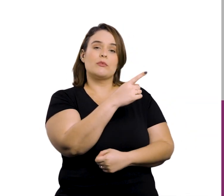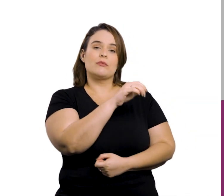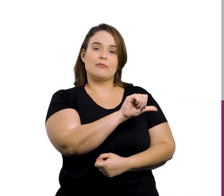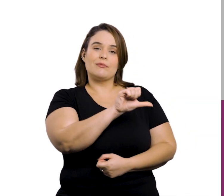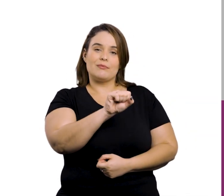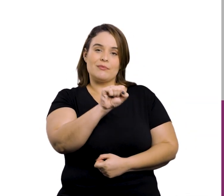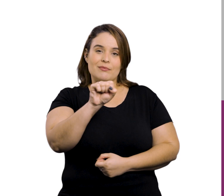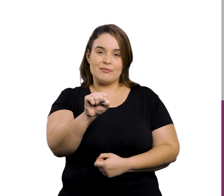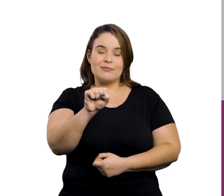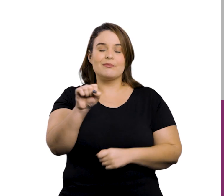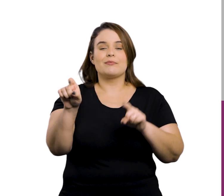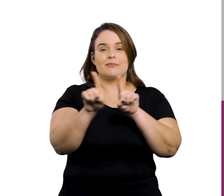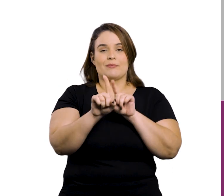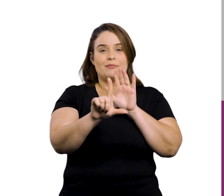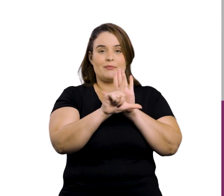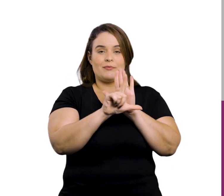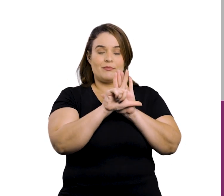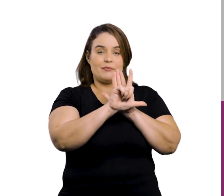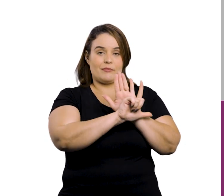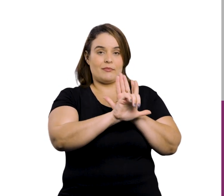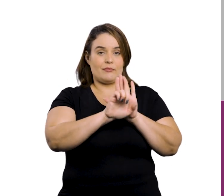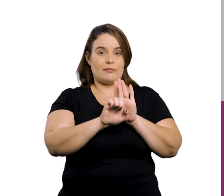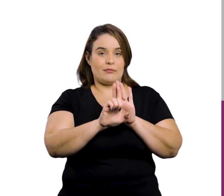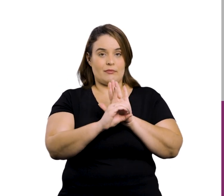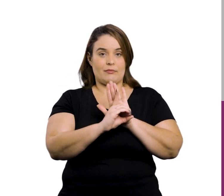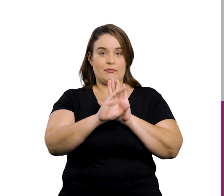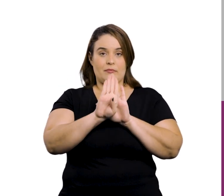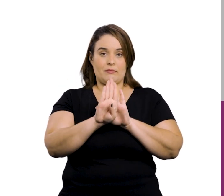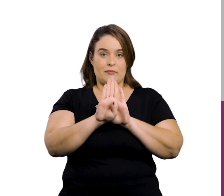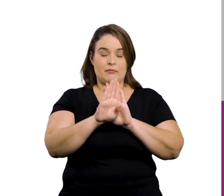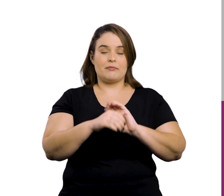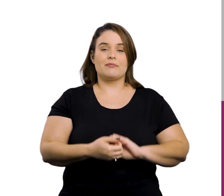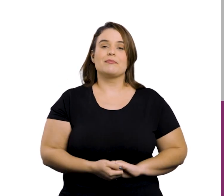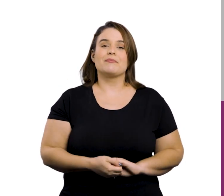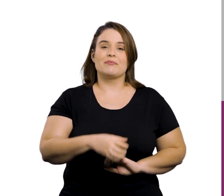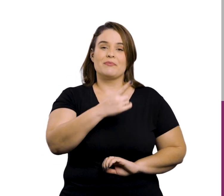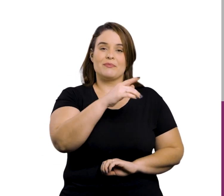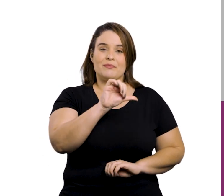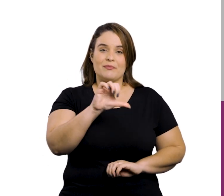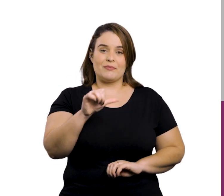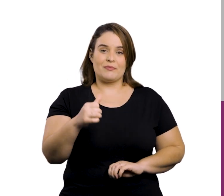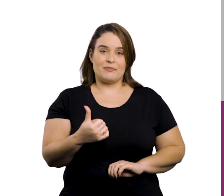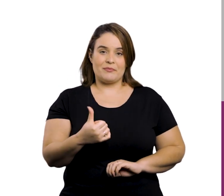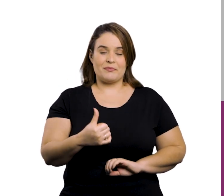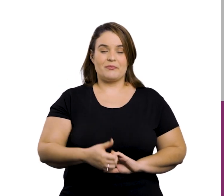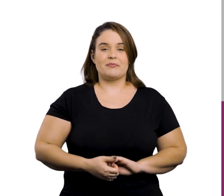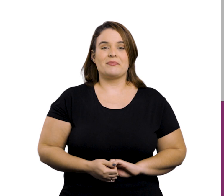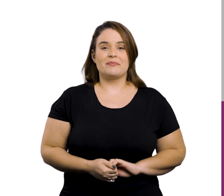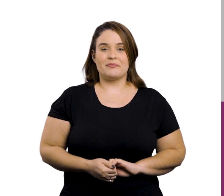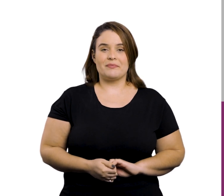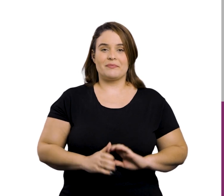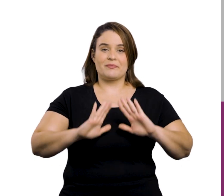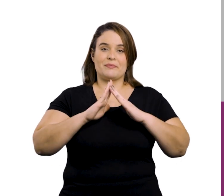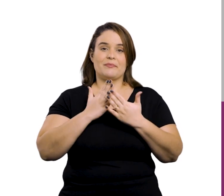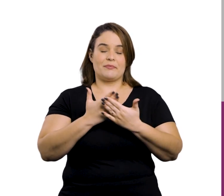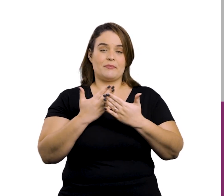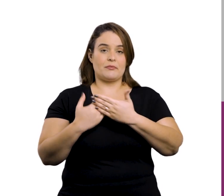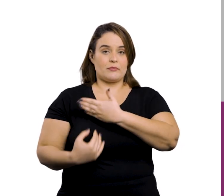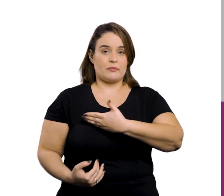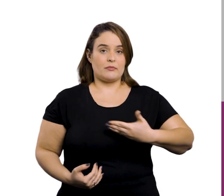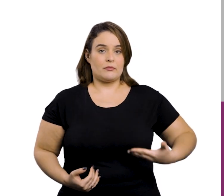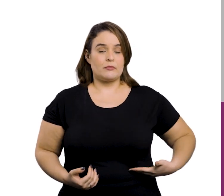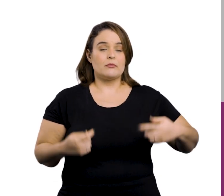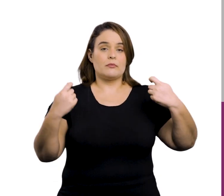de 1988 e na Lei de Diretrizes e Bases da Educação Nacional de 1996. A